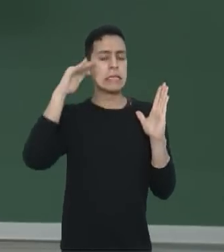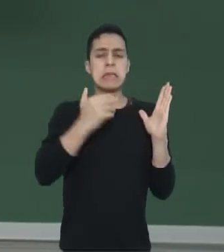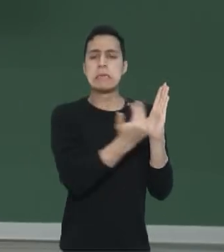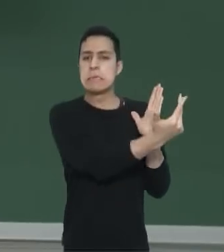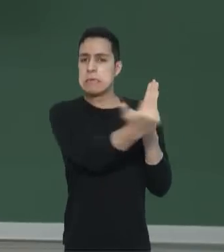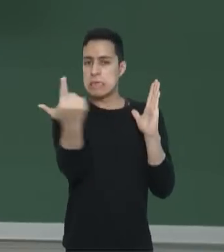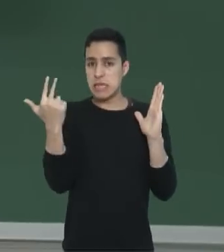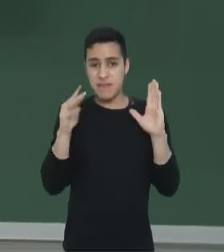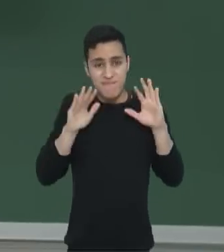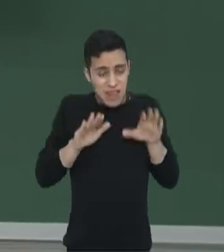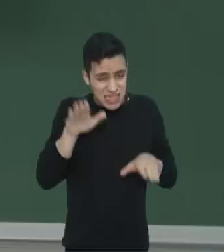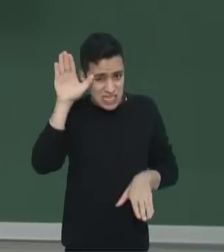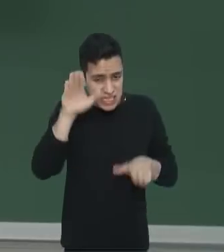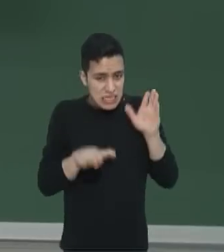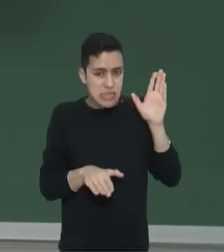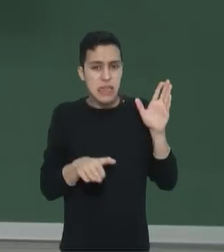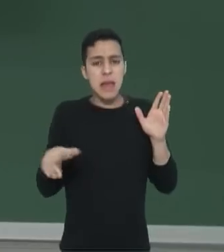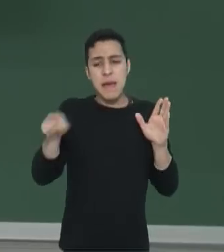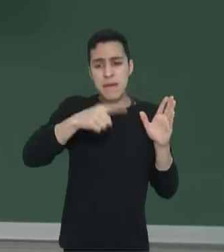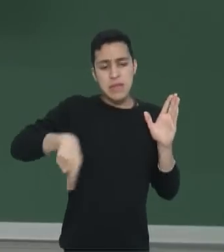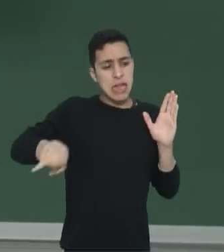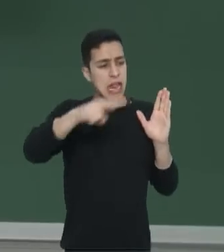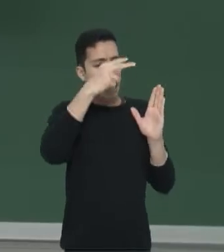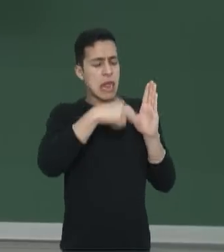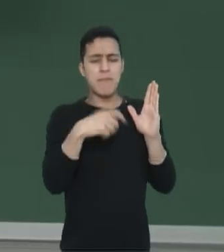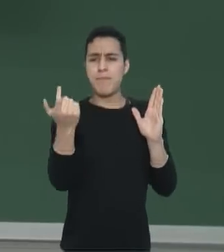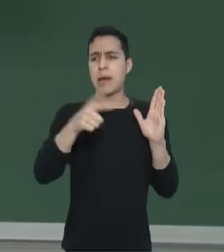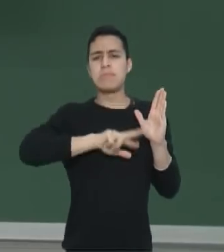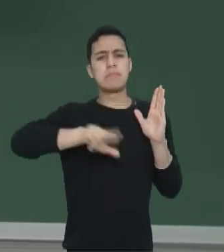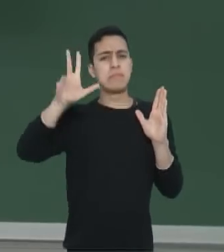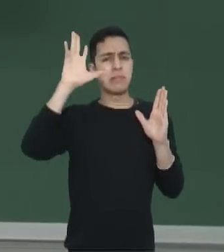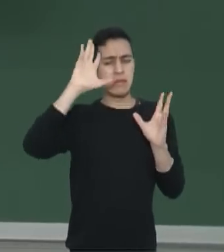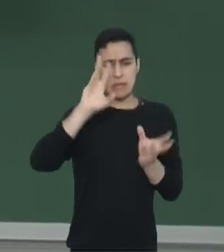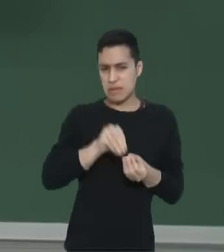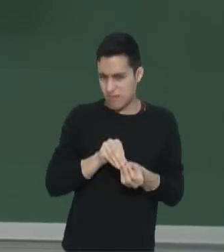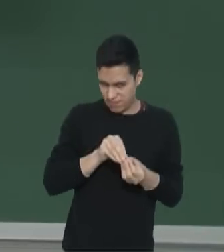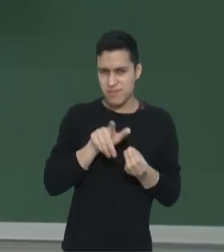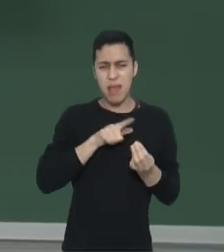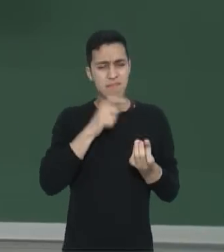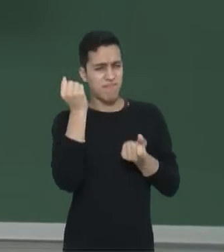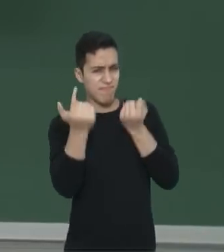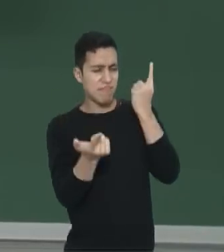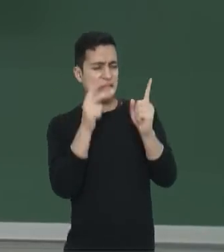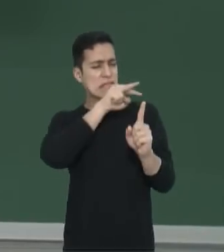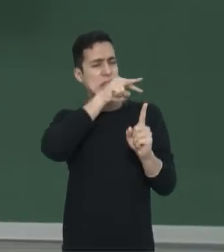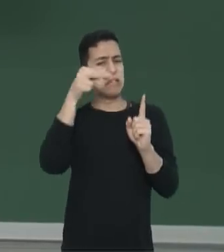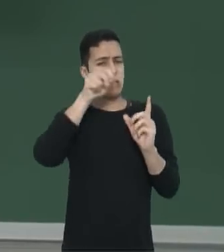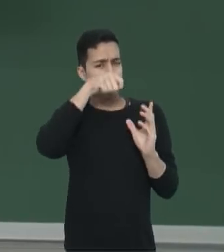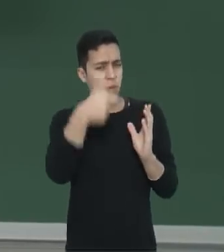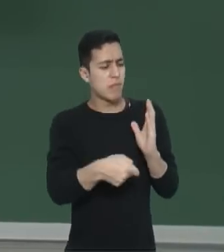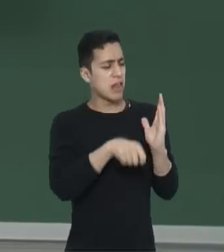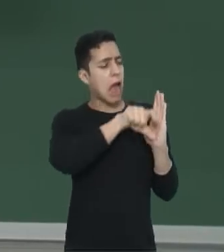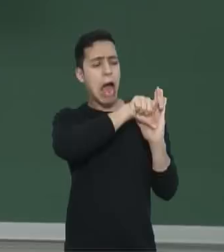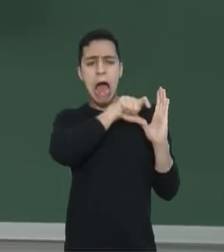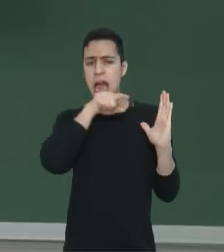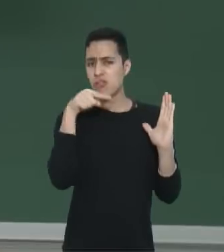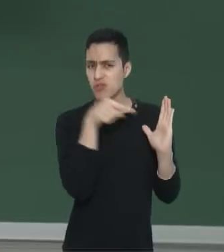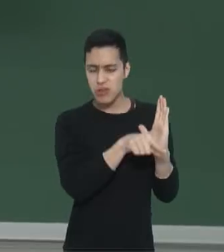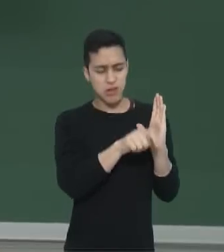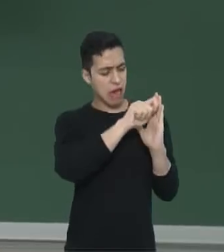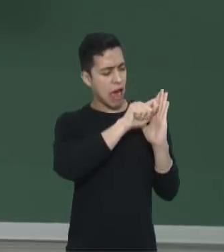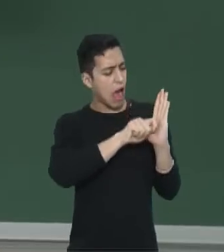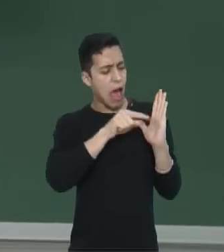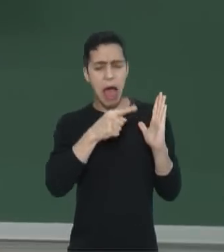mesmo assim, existem às vezes interpretações diferentes, variadas, sobre um artigo, sobre uma lei